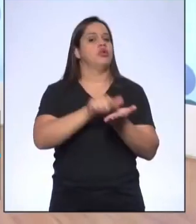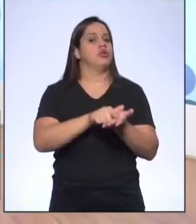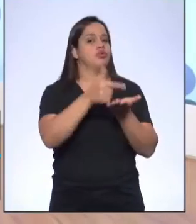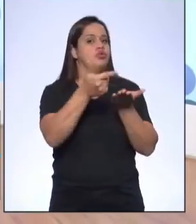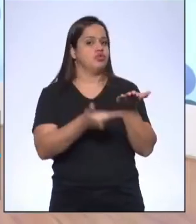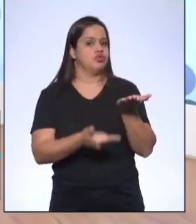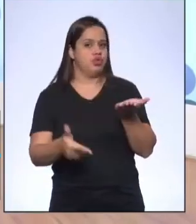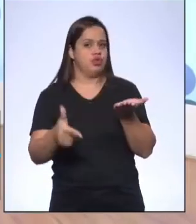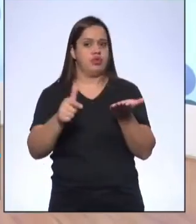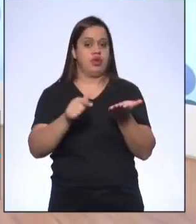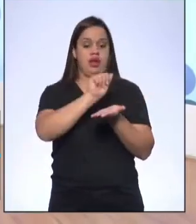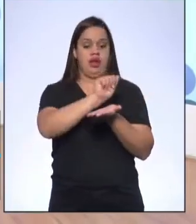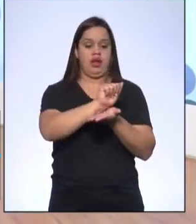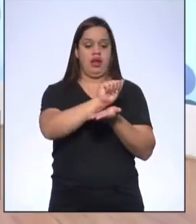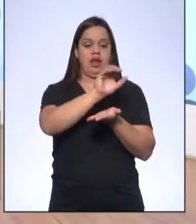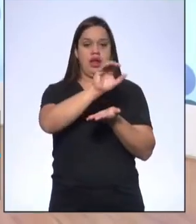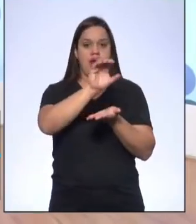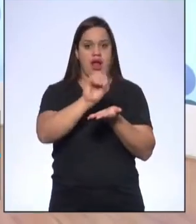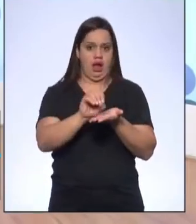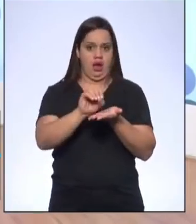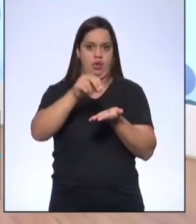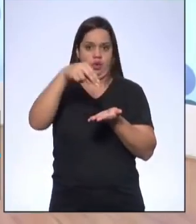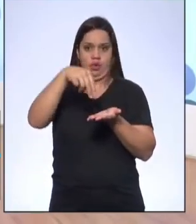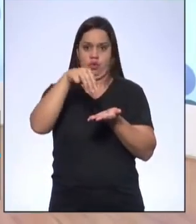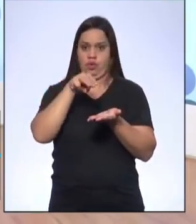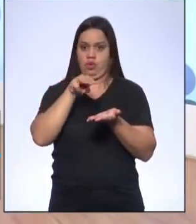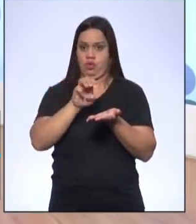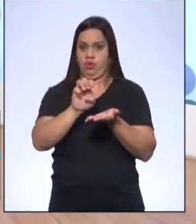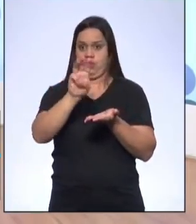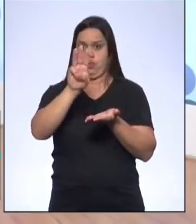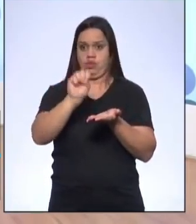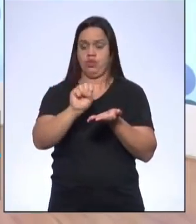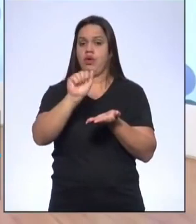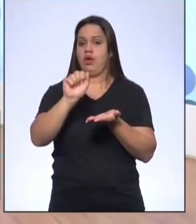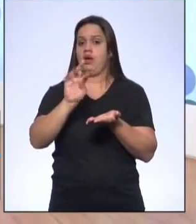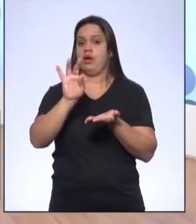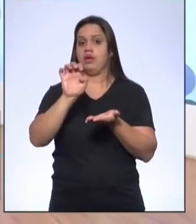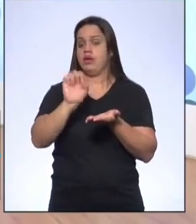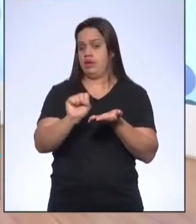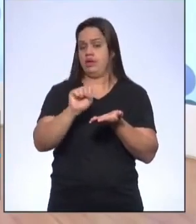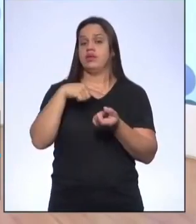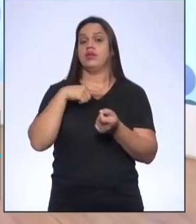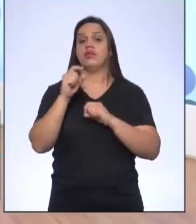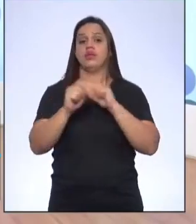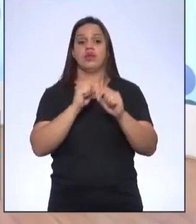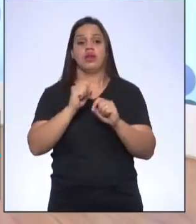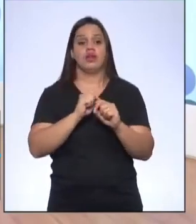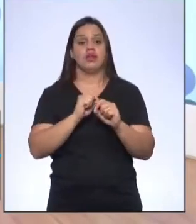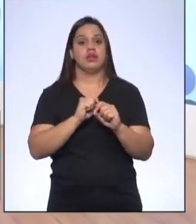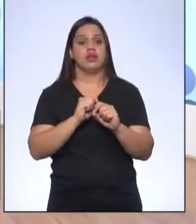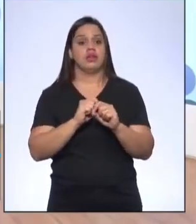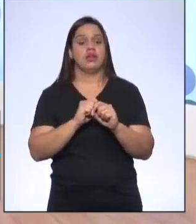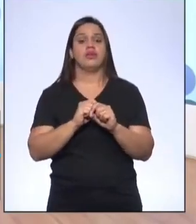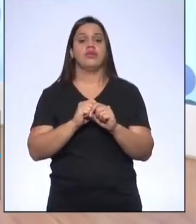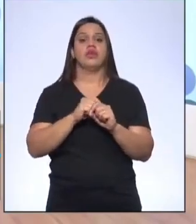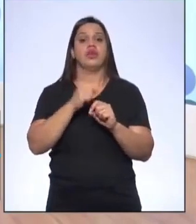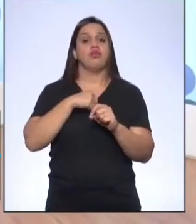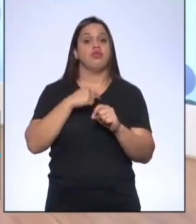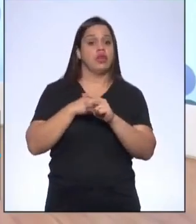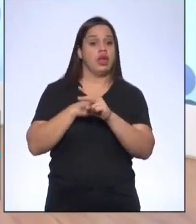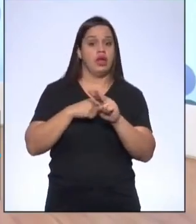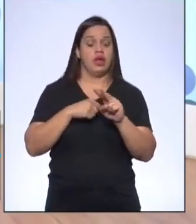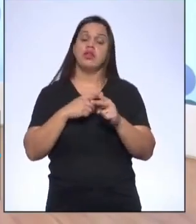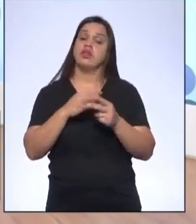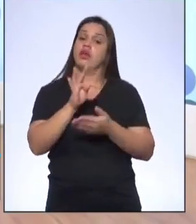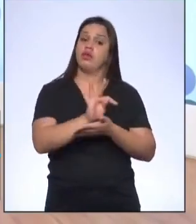título também. All News Arts. Exatamente. Então, aqui a gente tem até a diferença. Aqui foi ao News Art e aqui foi ao Jornal Diário. Então, o texto